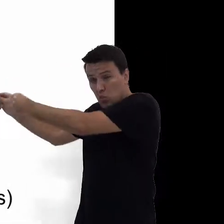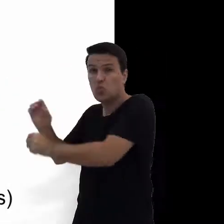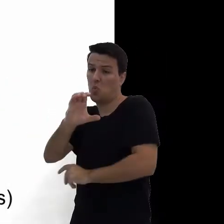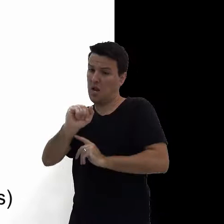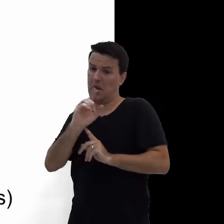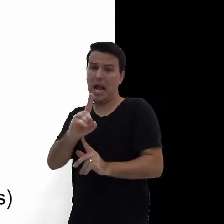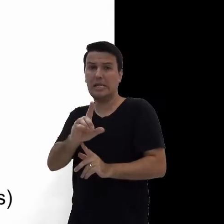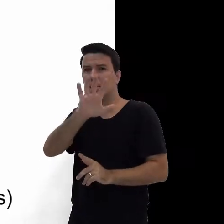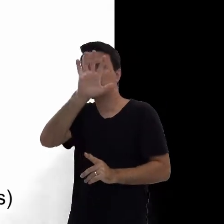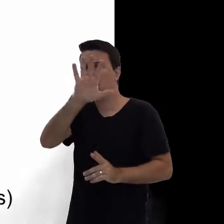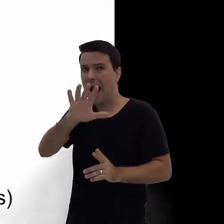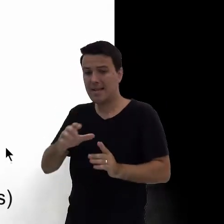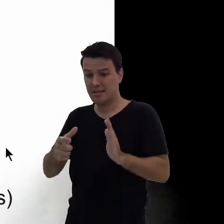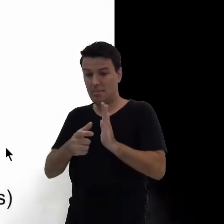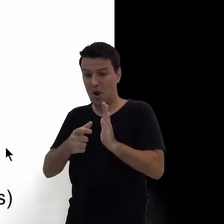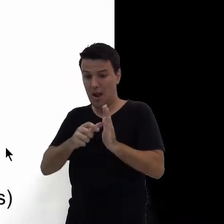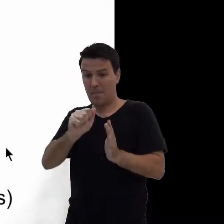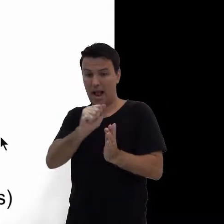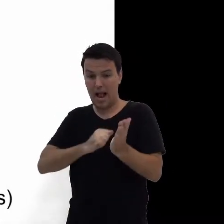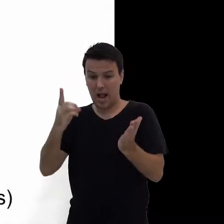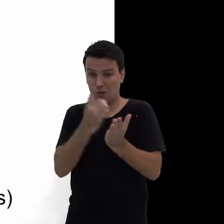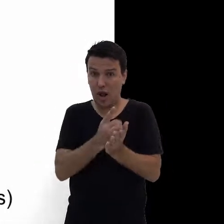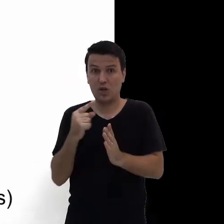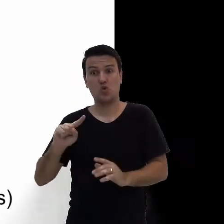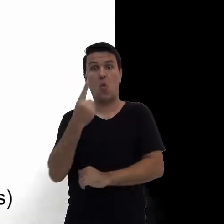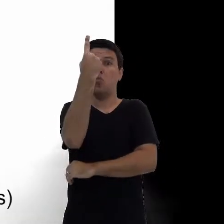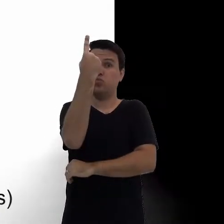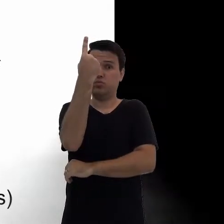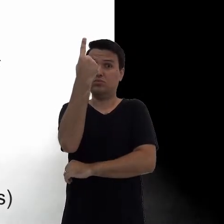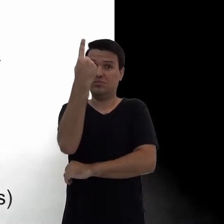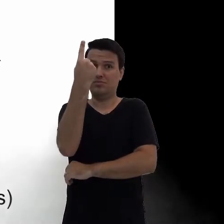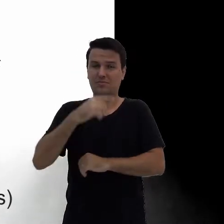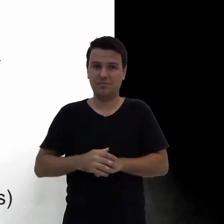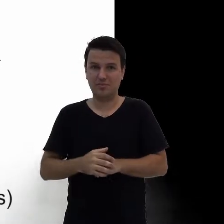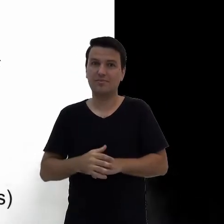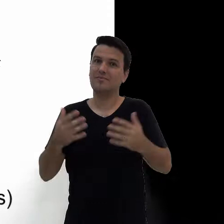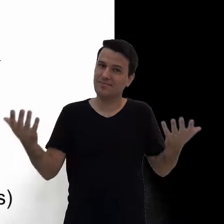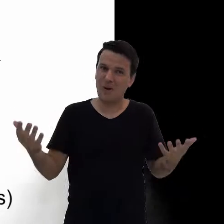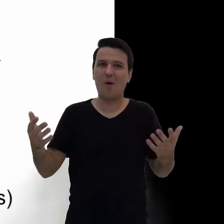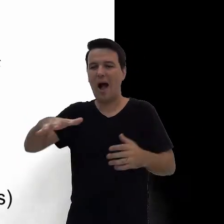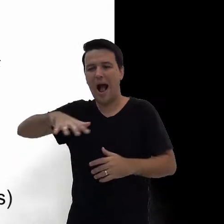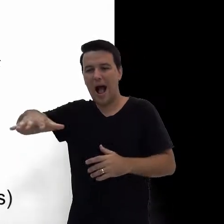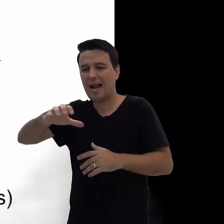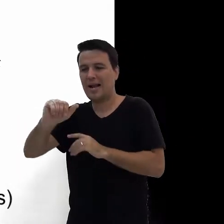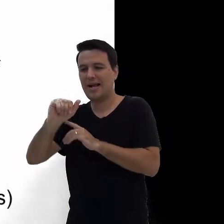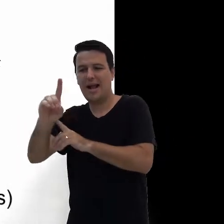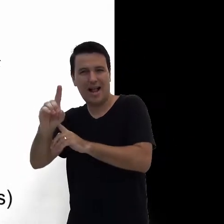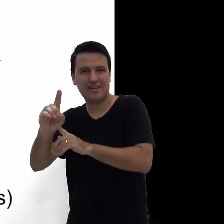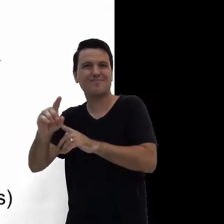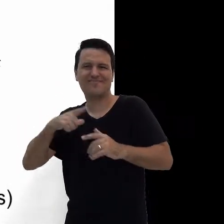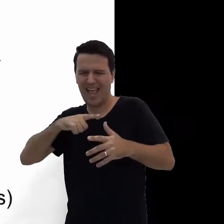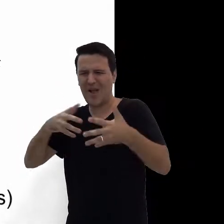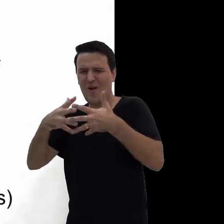CAD, mas AutoCAD é só um deles. Então, é muito comum na área de CAD